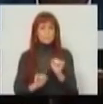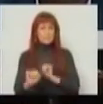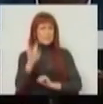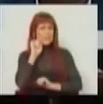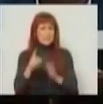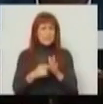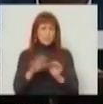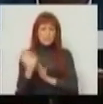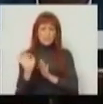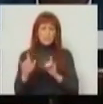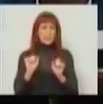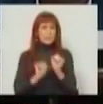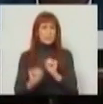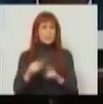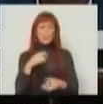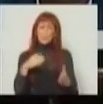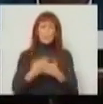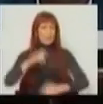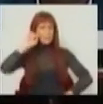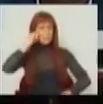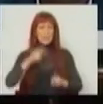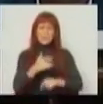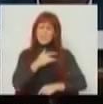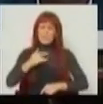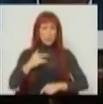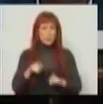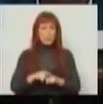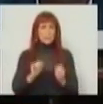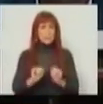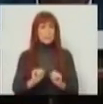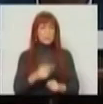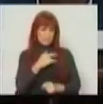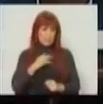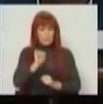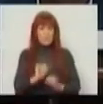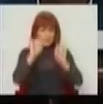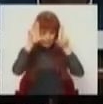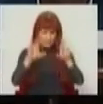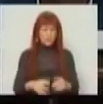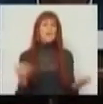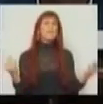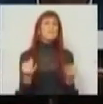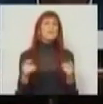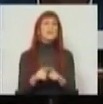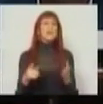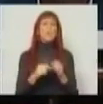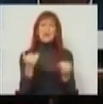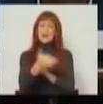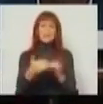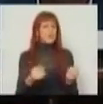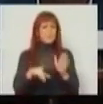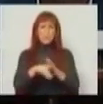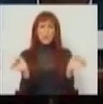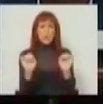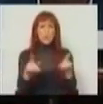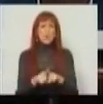ansiedade especificações para que não se coloque em causa a saúde e isso é a urina de fato a falta de enquadramento legal